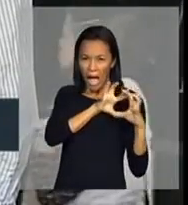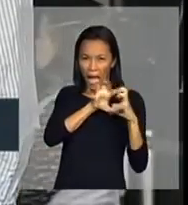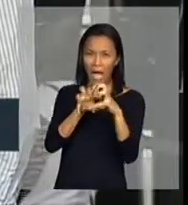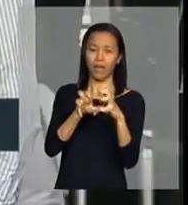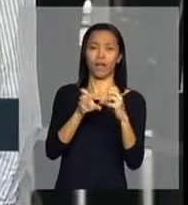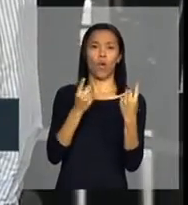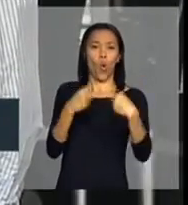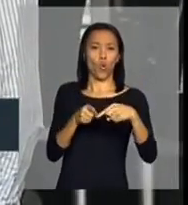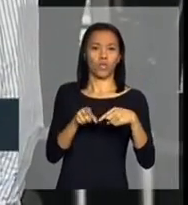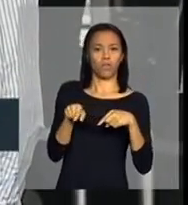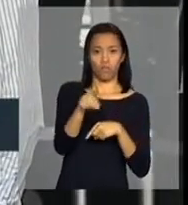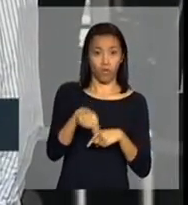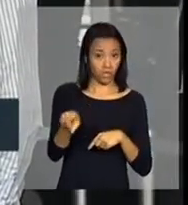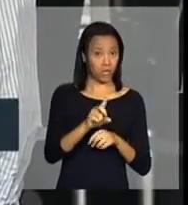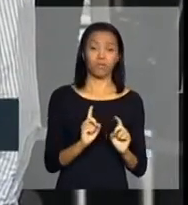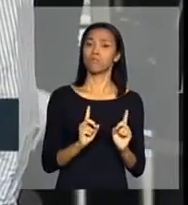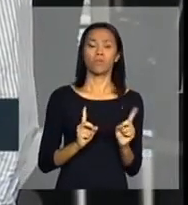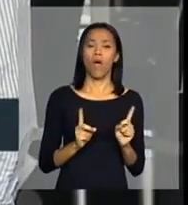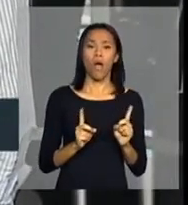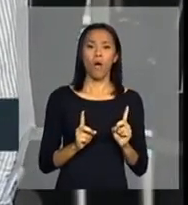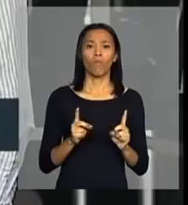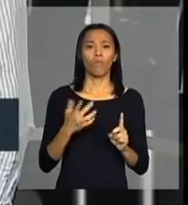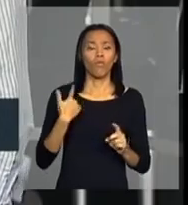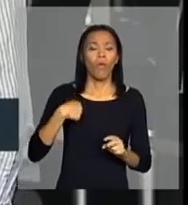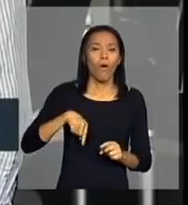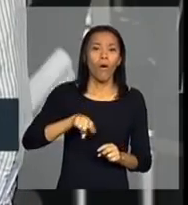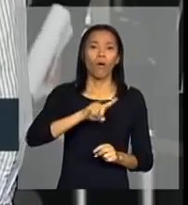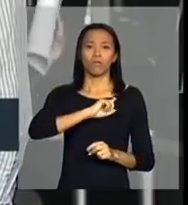isso. Coitado, nós somos coitados.